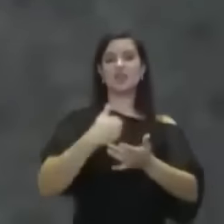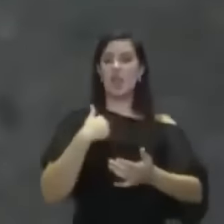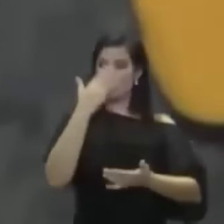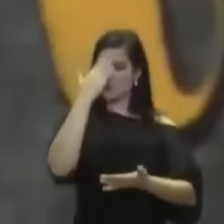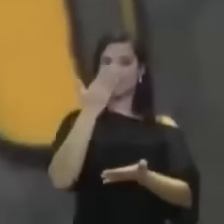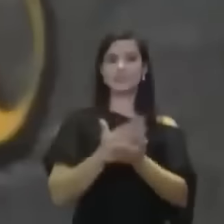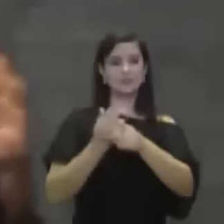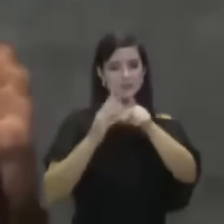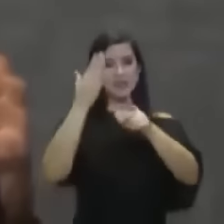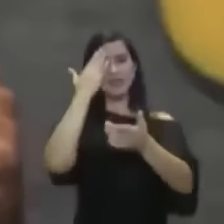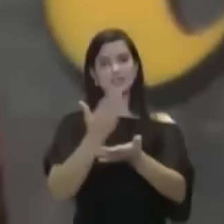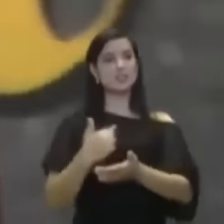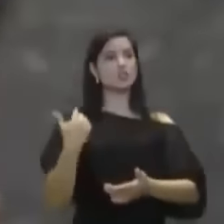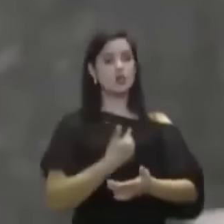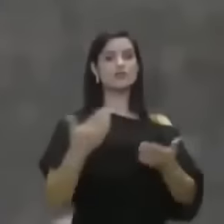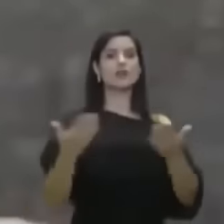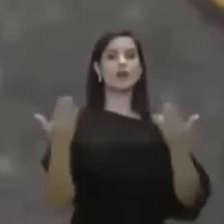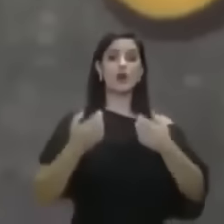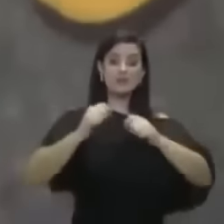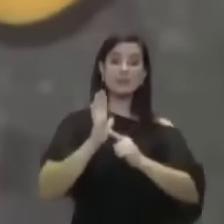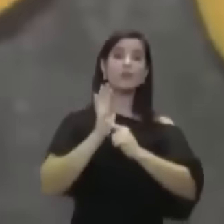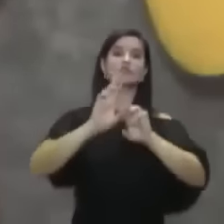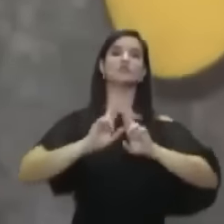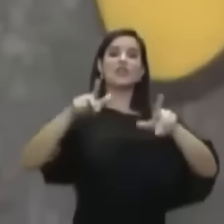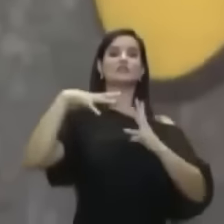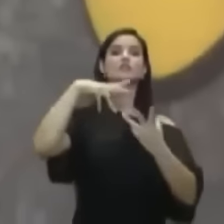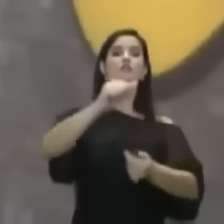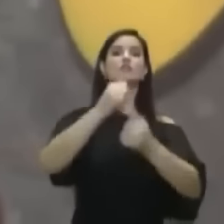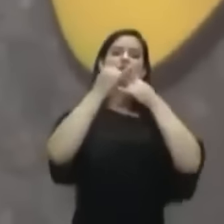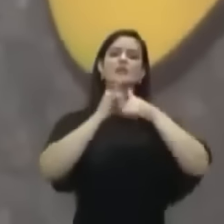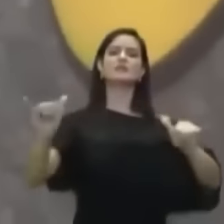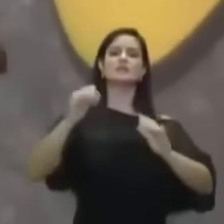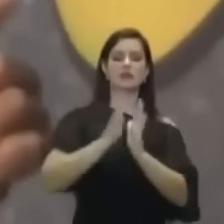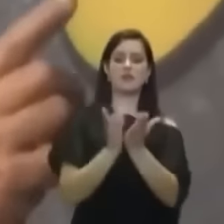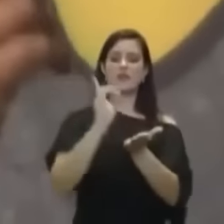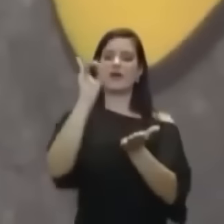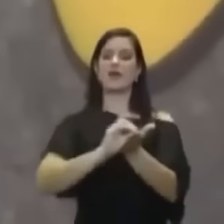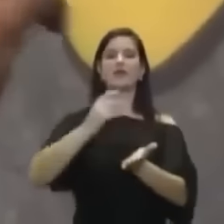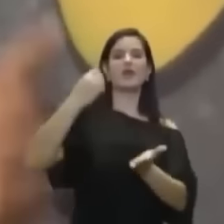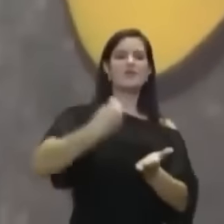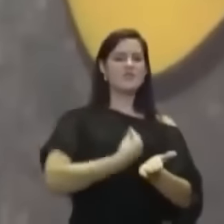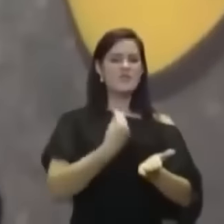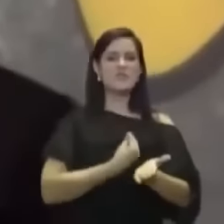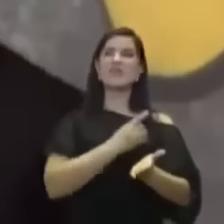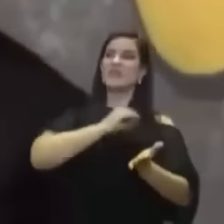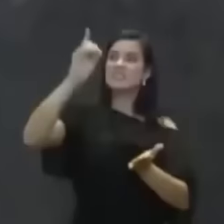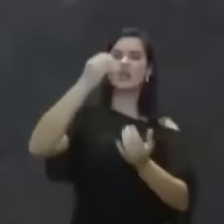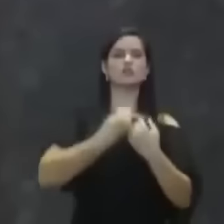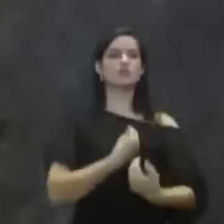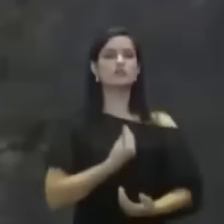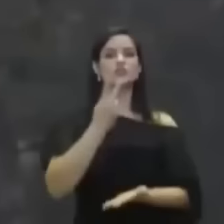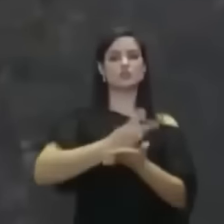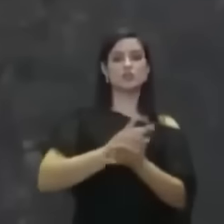de nós fazermos diferença neste mundo, anunciando esta palavra viva do Deus vivo, esta palavra que nos prepara para a vida, esta palavra